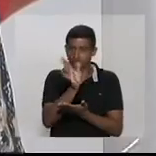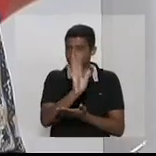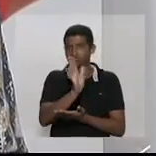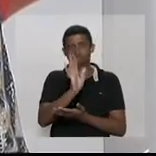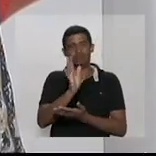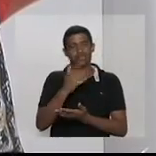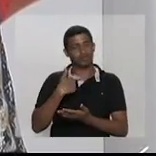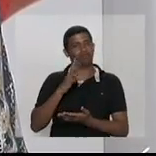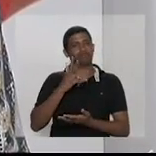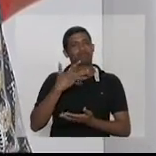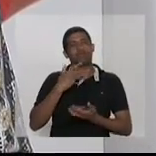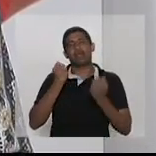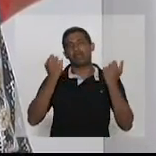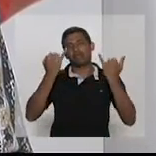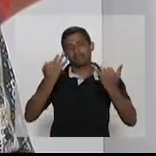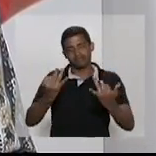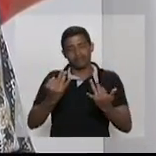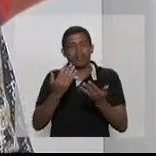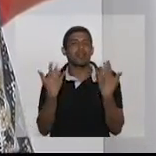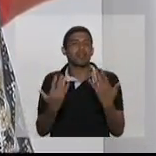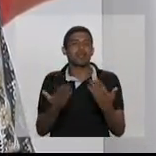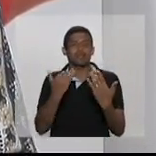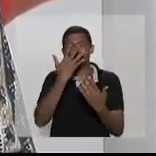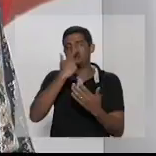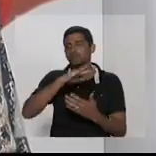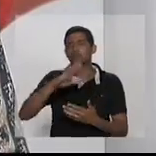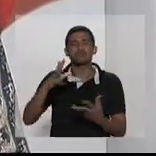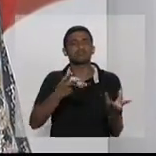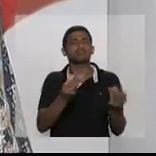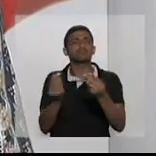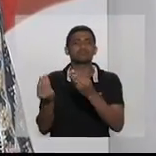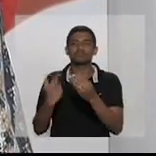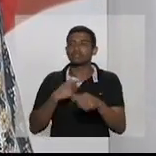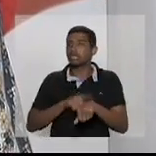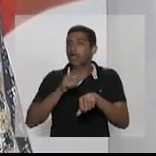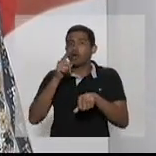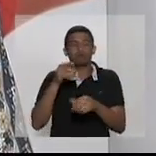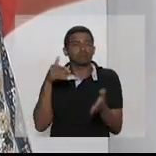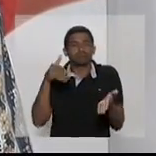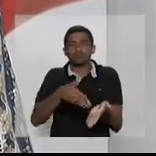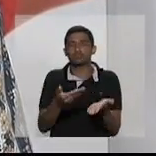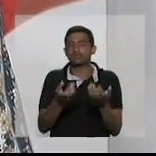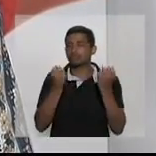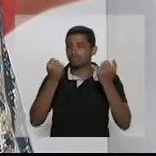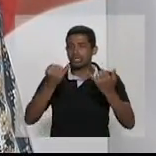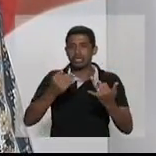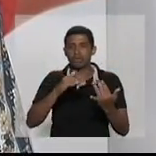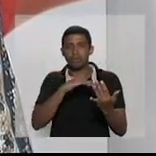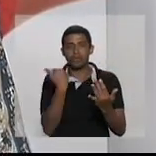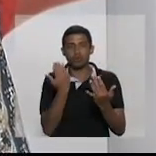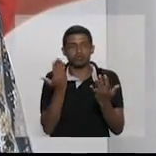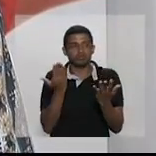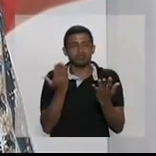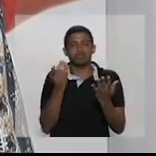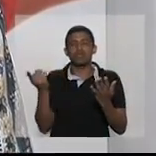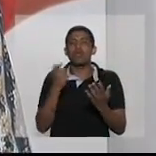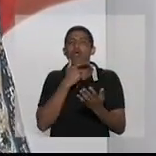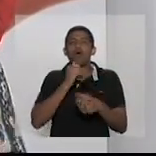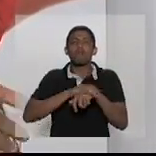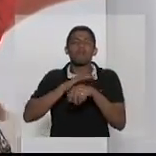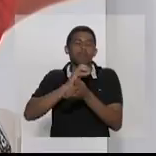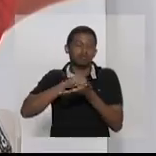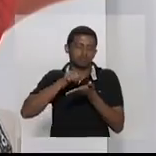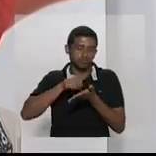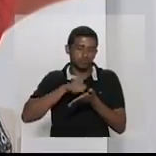contei muitas vezes essa história para crianças, e quando a gente chega no momento da morte, o escritor, o ilustrador,